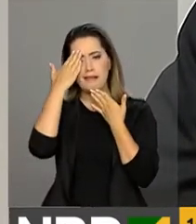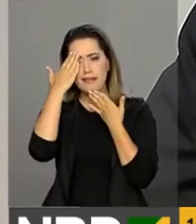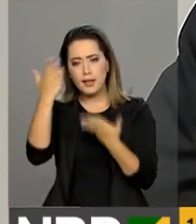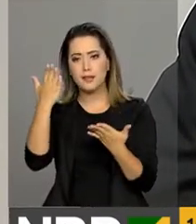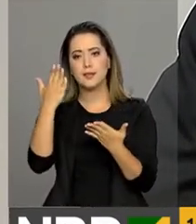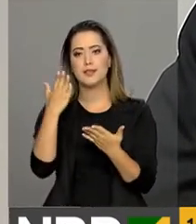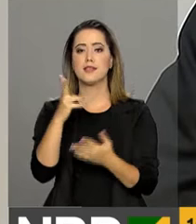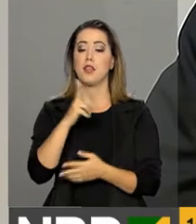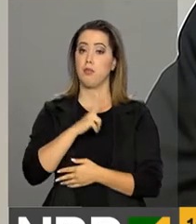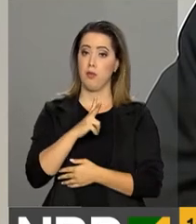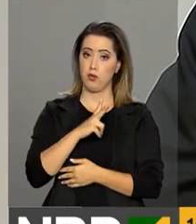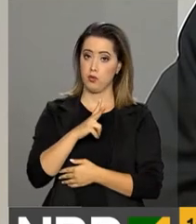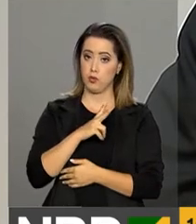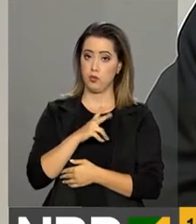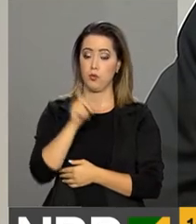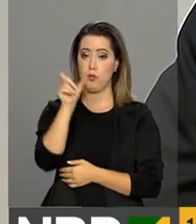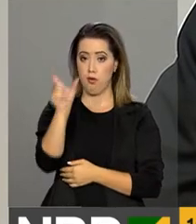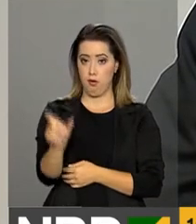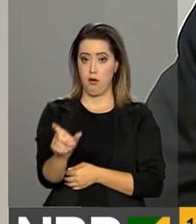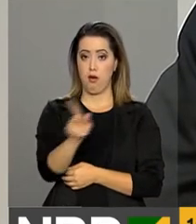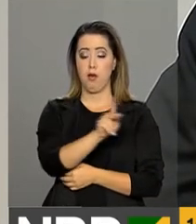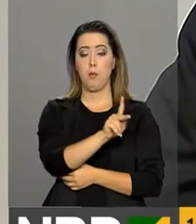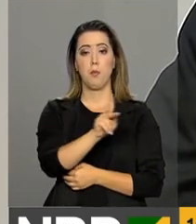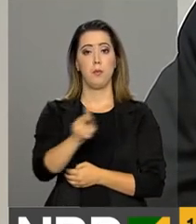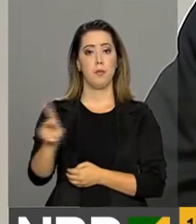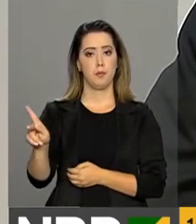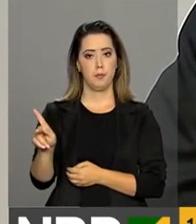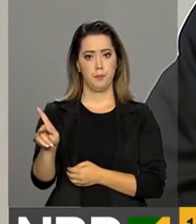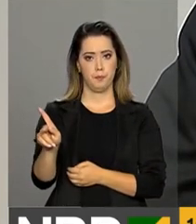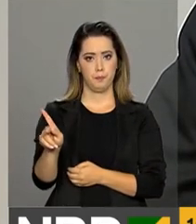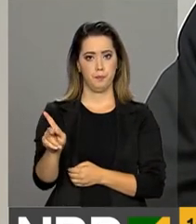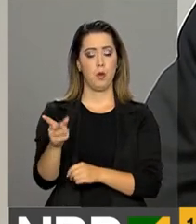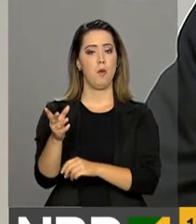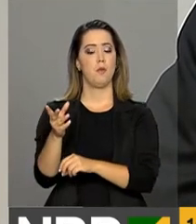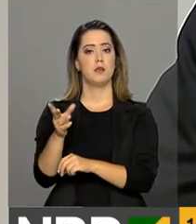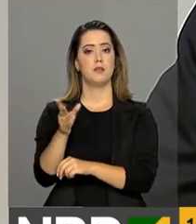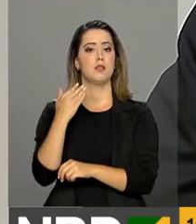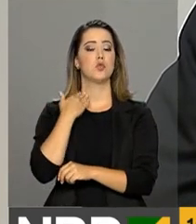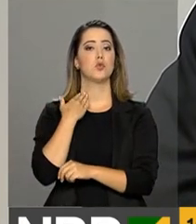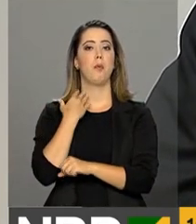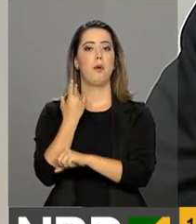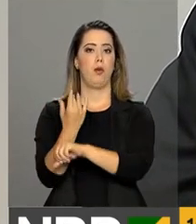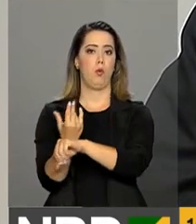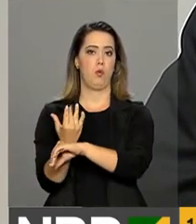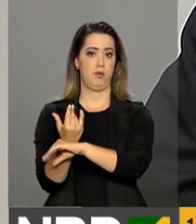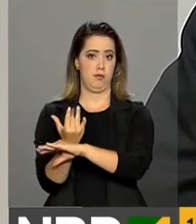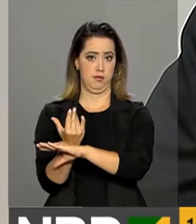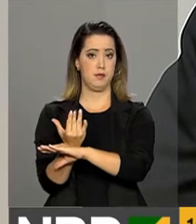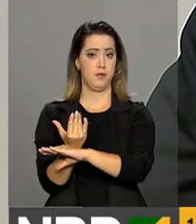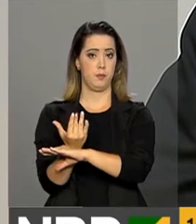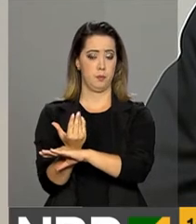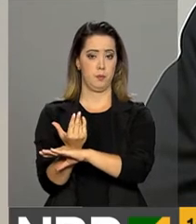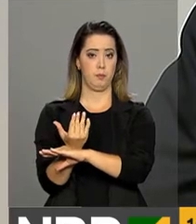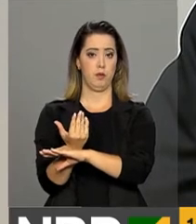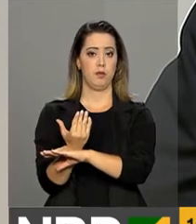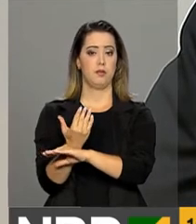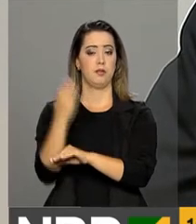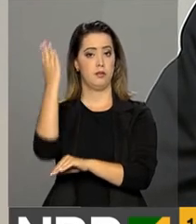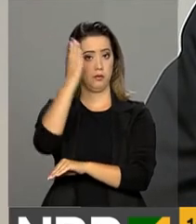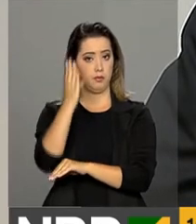particularmente ao presidente do santander brasil o sérvio real